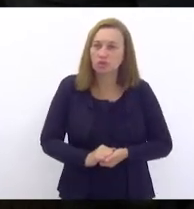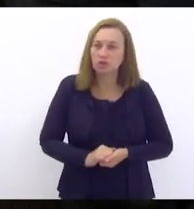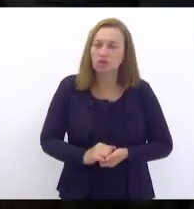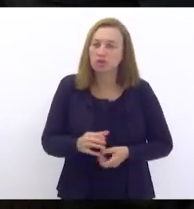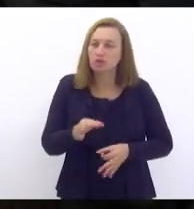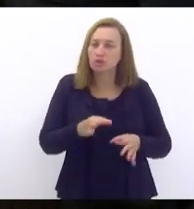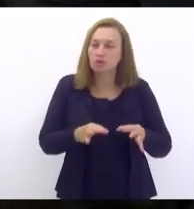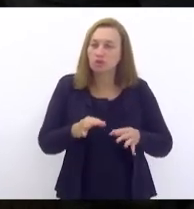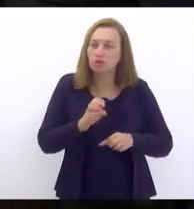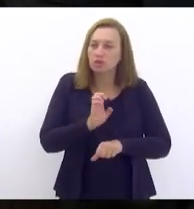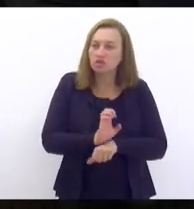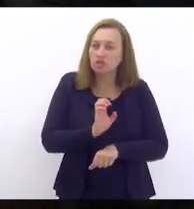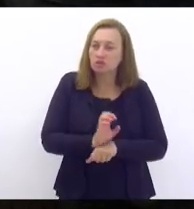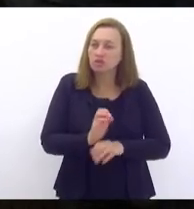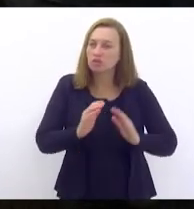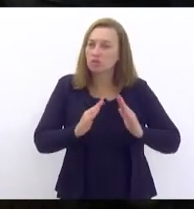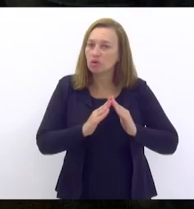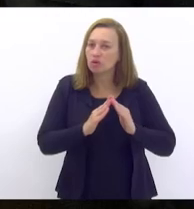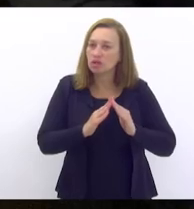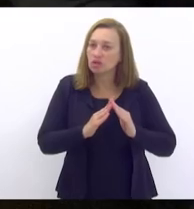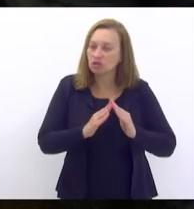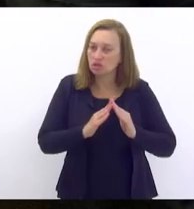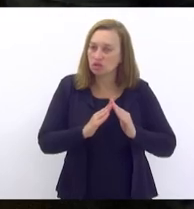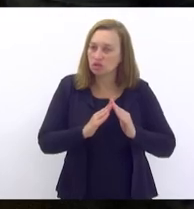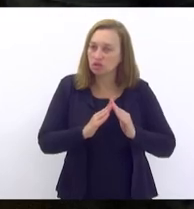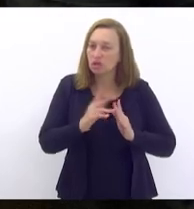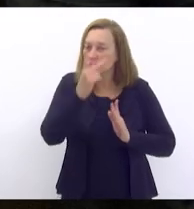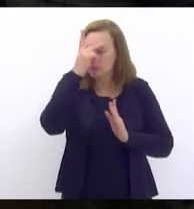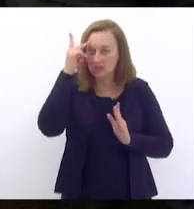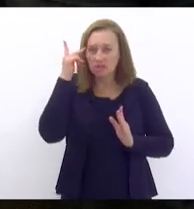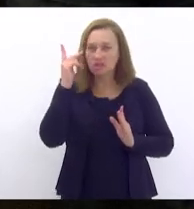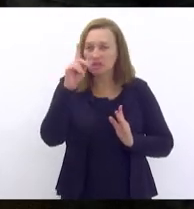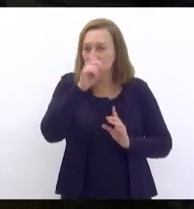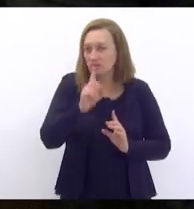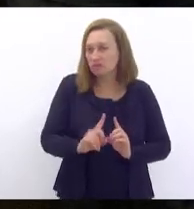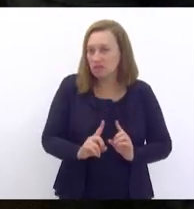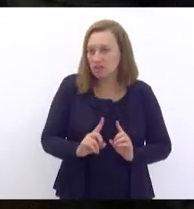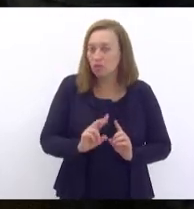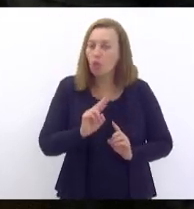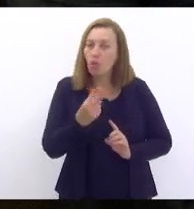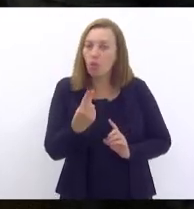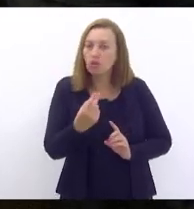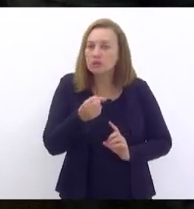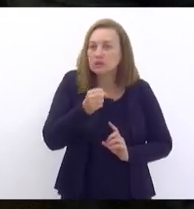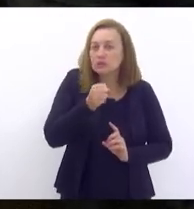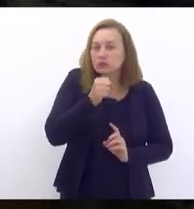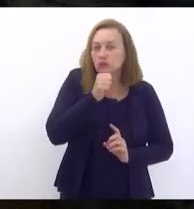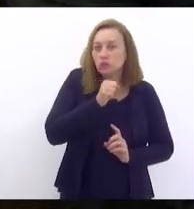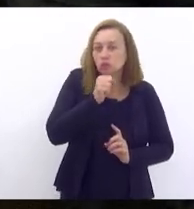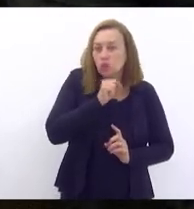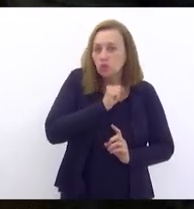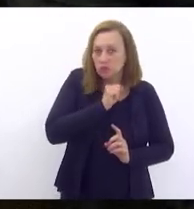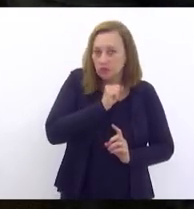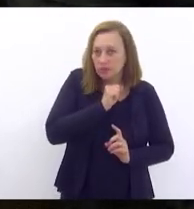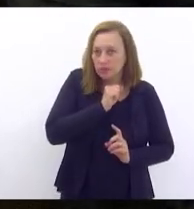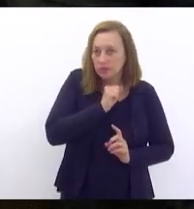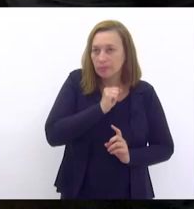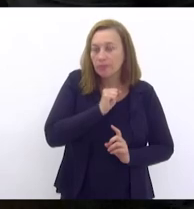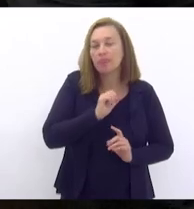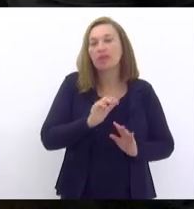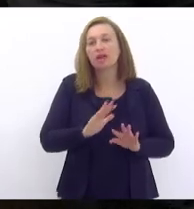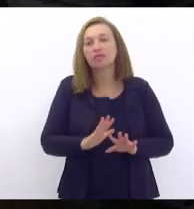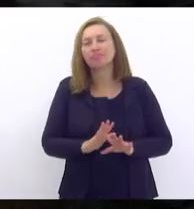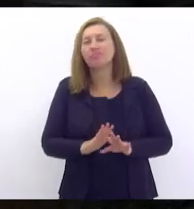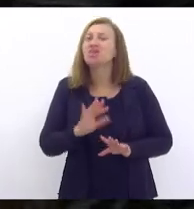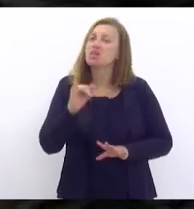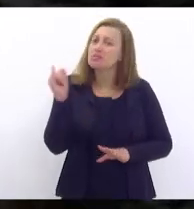Programa Estadual de Habitação de Moradia para Pessoas com Deficiência ou Mobilidade Reduzida.